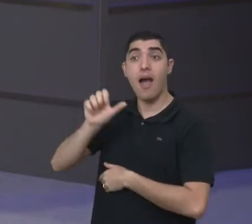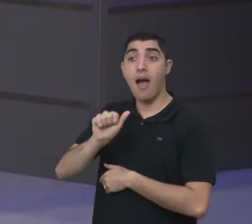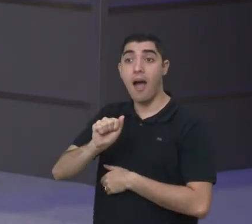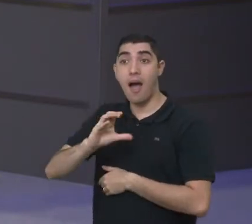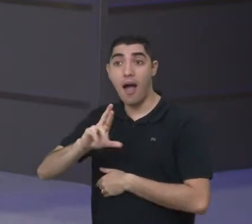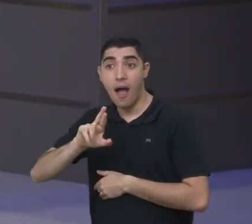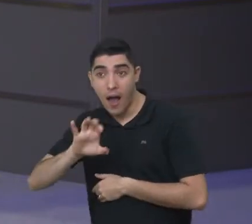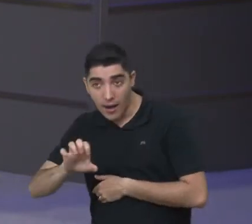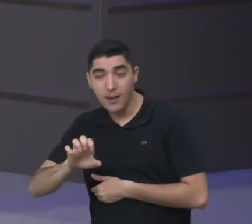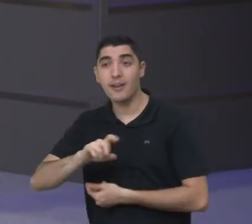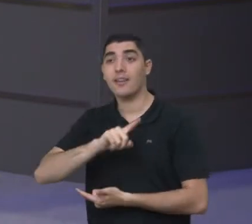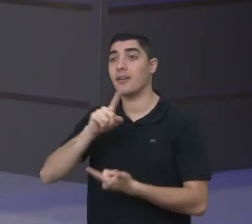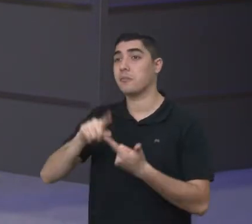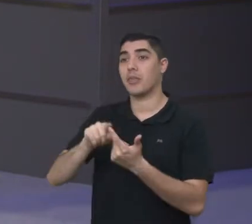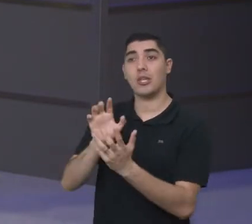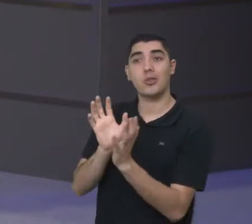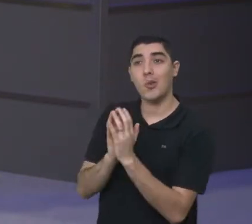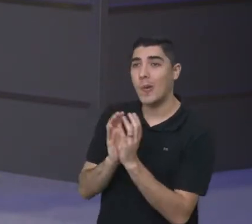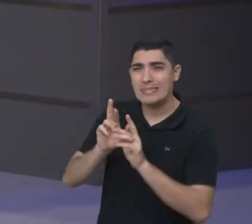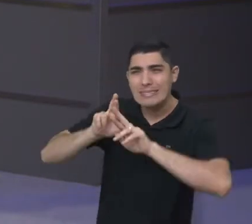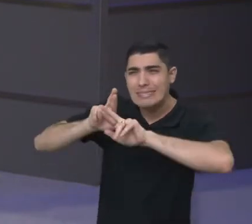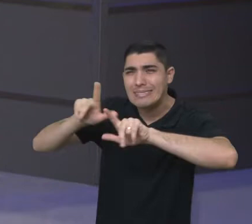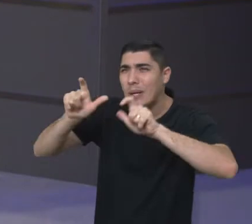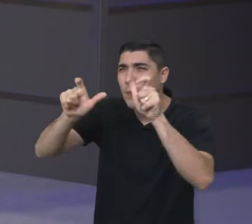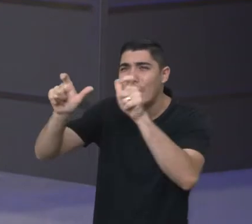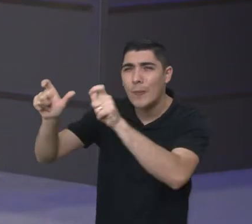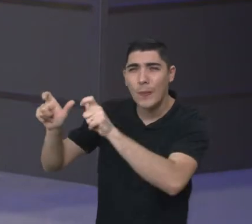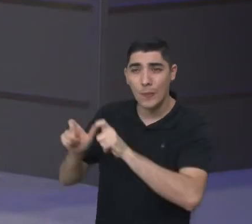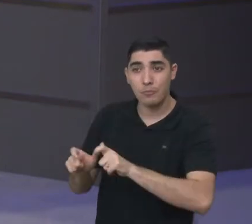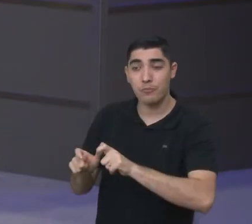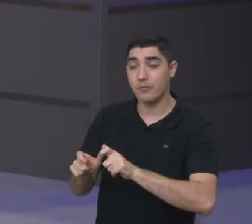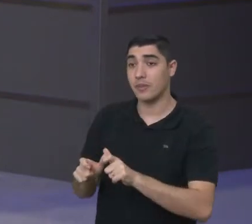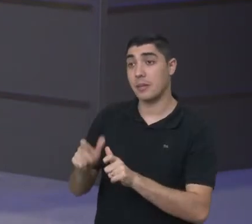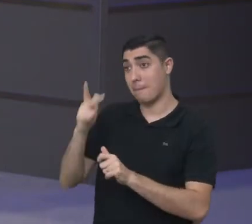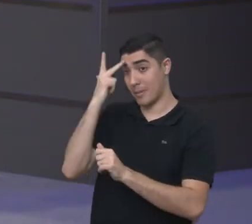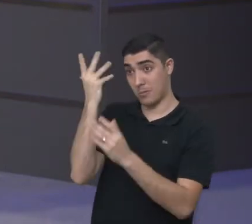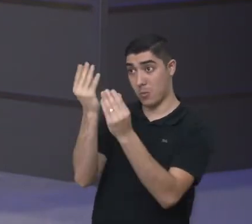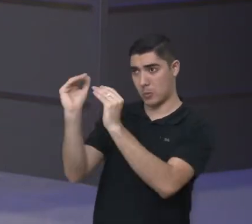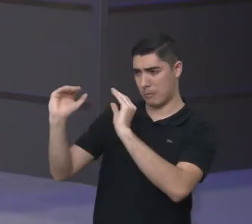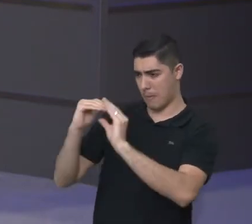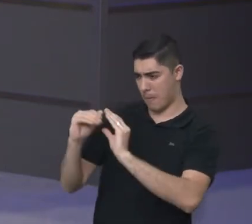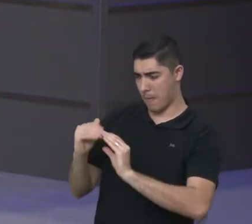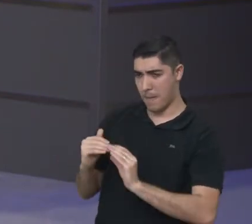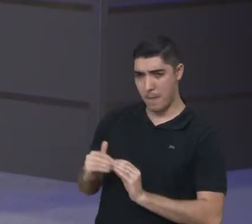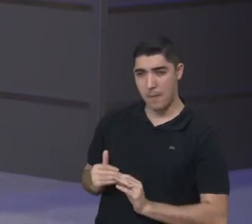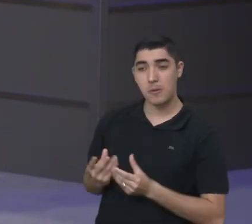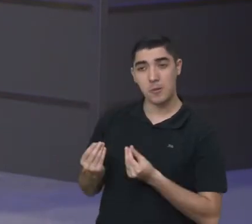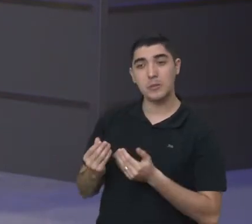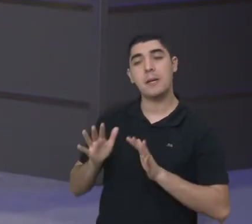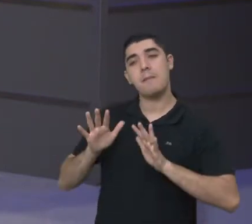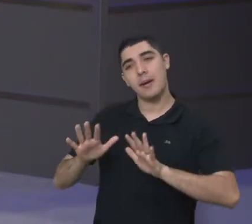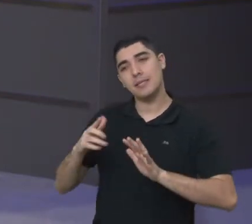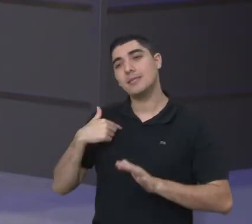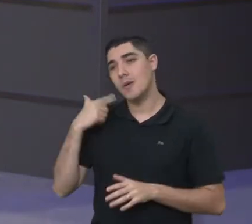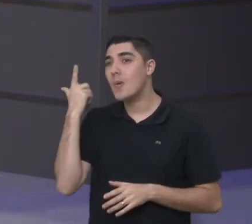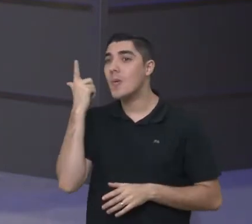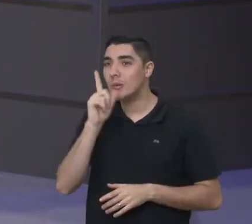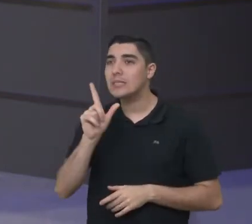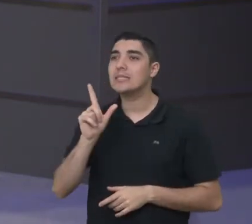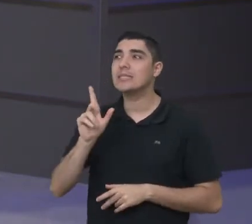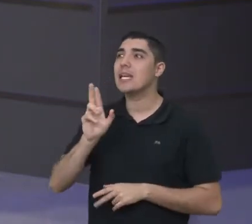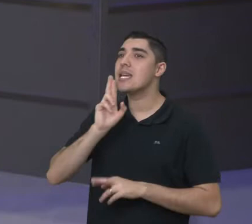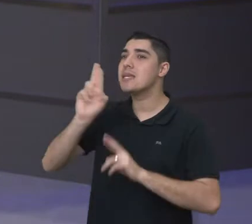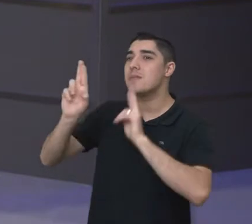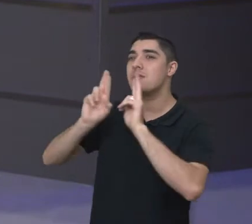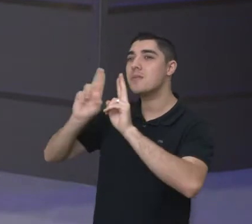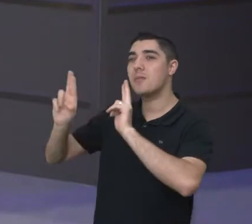assim. Eu achei que não ia dar conta, foi muita mensagem, mas consegui atender todo